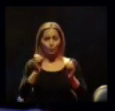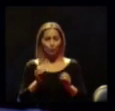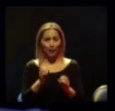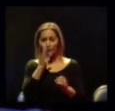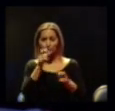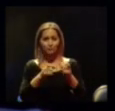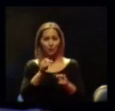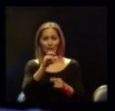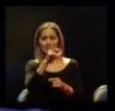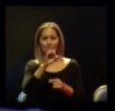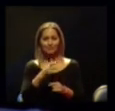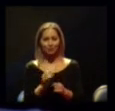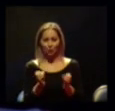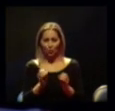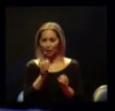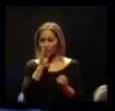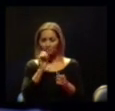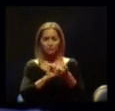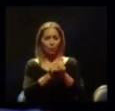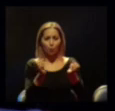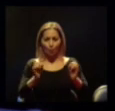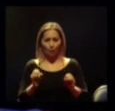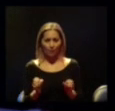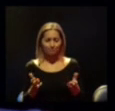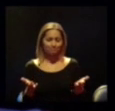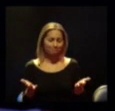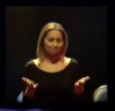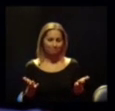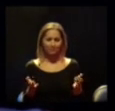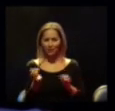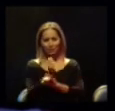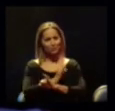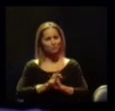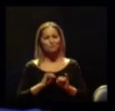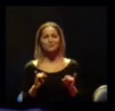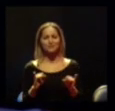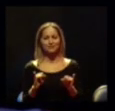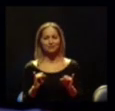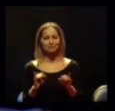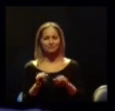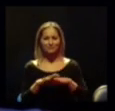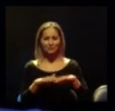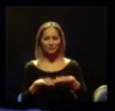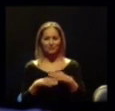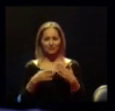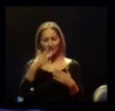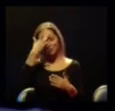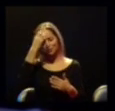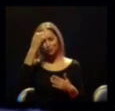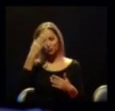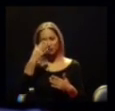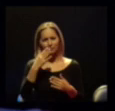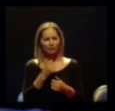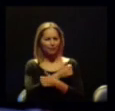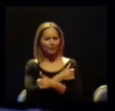azeitonenses, sem os desportistas e atletas, seria impossível de fazer de Setúbal esta